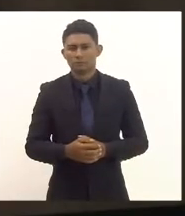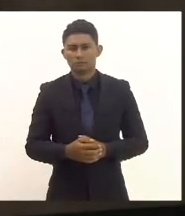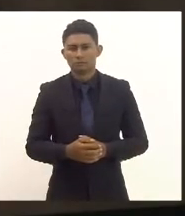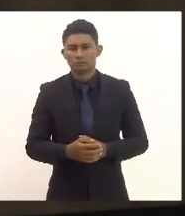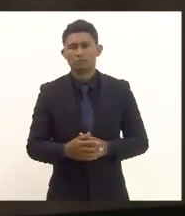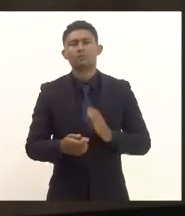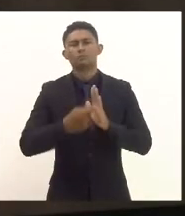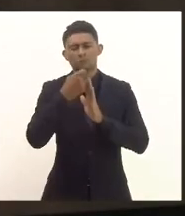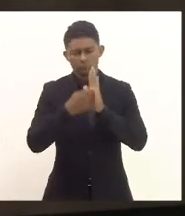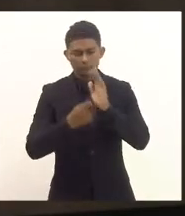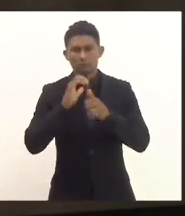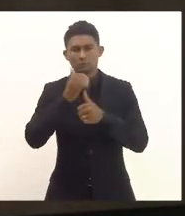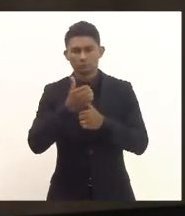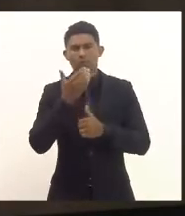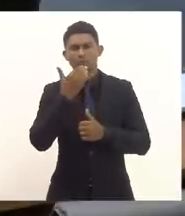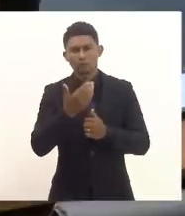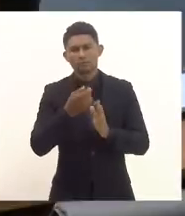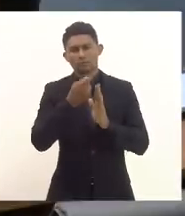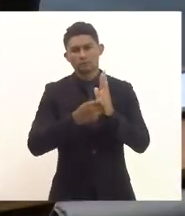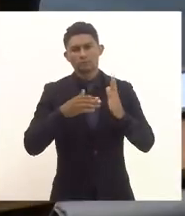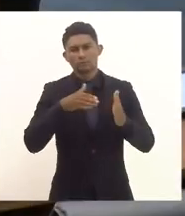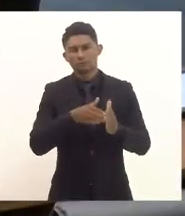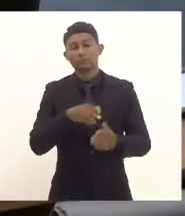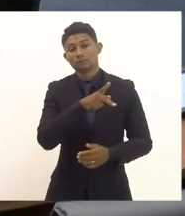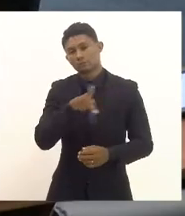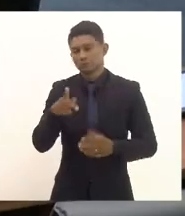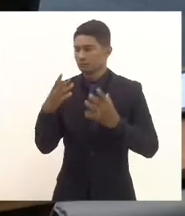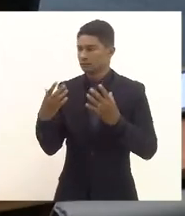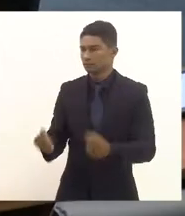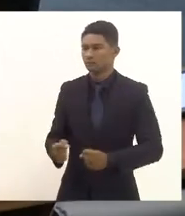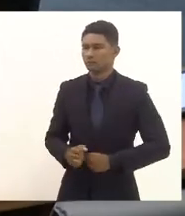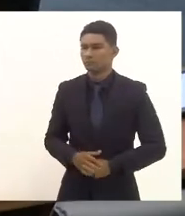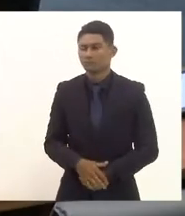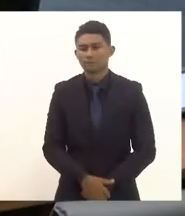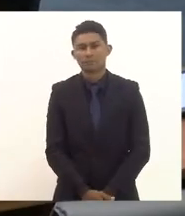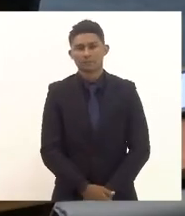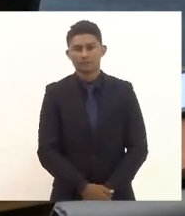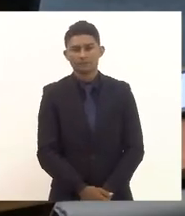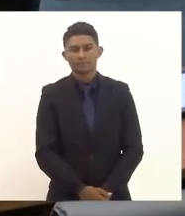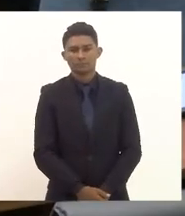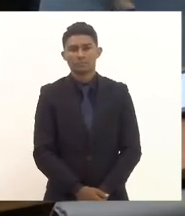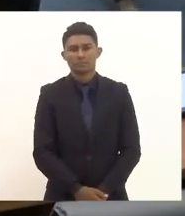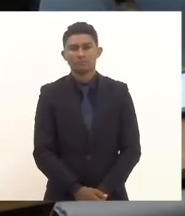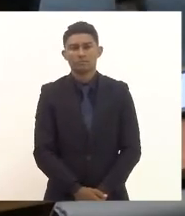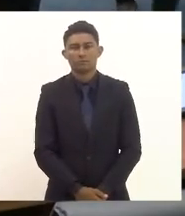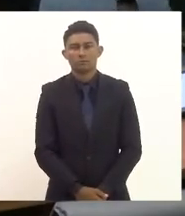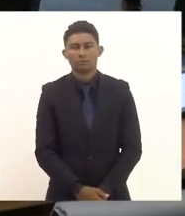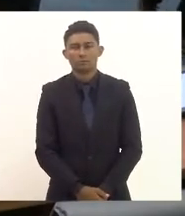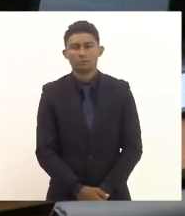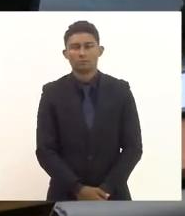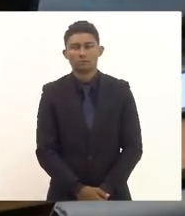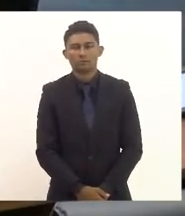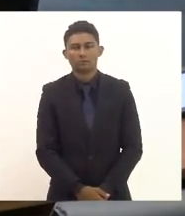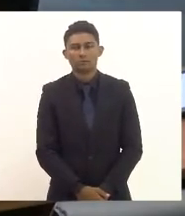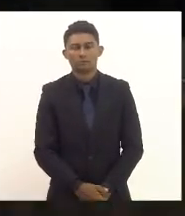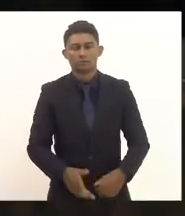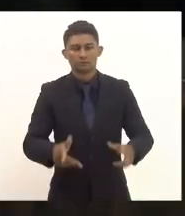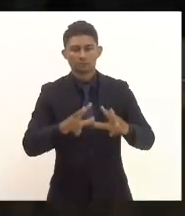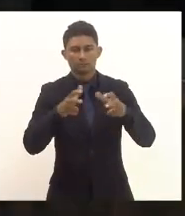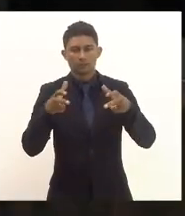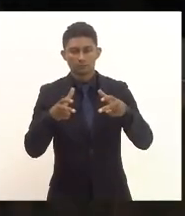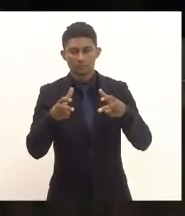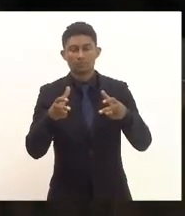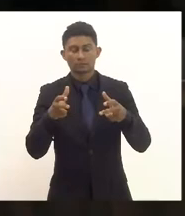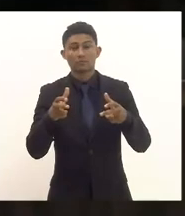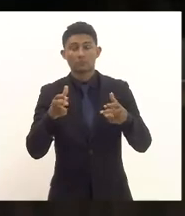concluindo o substitutivo de não fala final de redação que a presidência de féria e pela comissão de